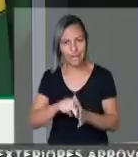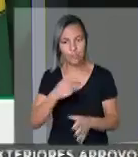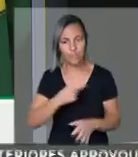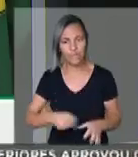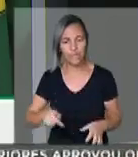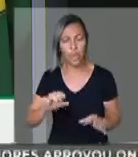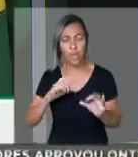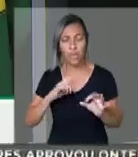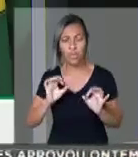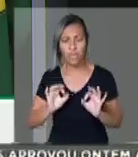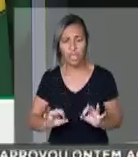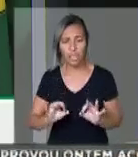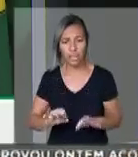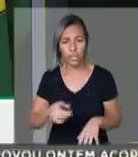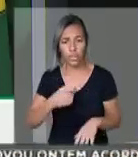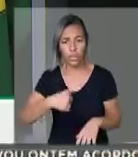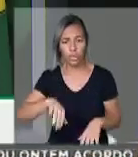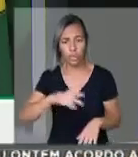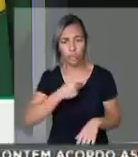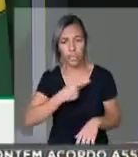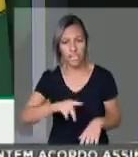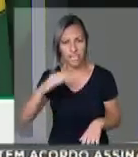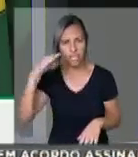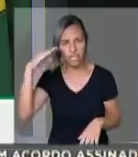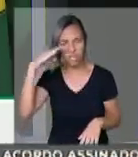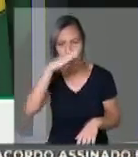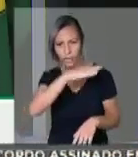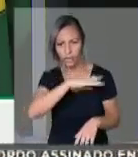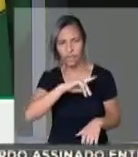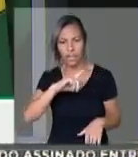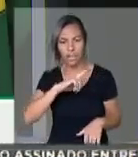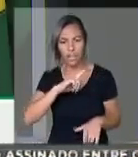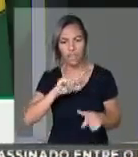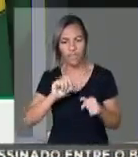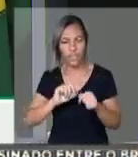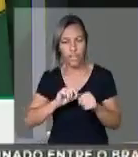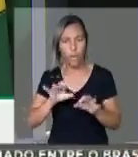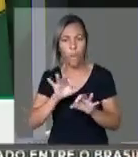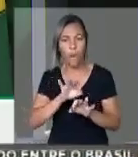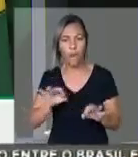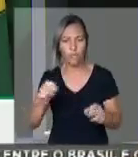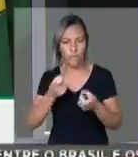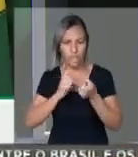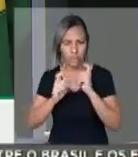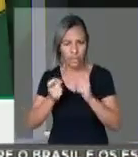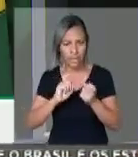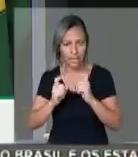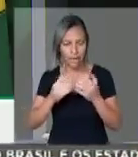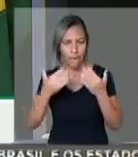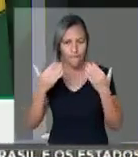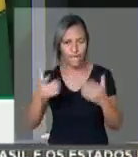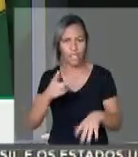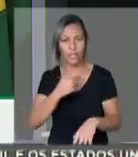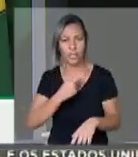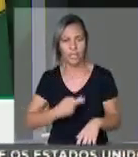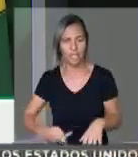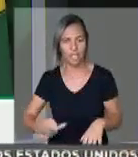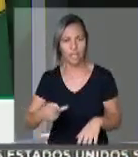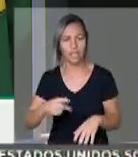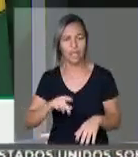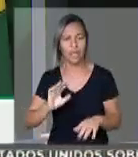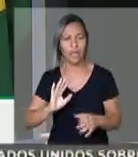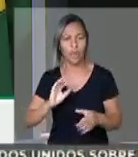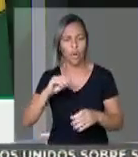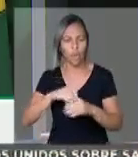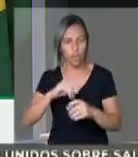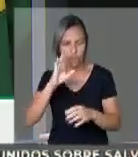e tenho certeza que o nosso presidente Jair Bolsonaro, que tem feito, uma ótima administração frente à presidência da República, colocando